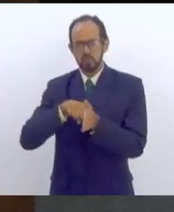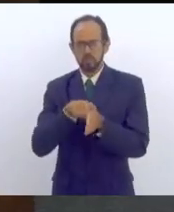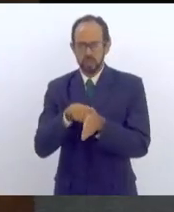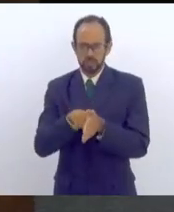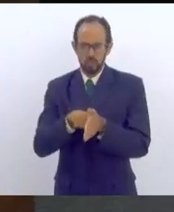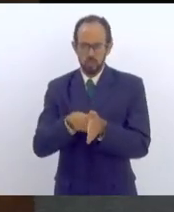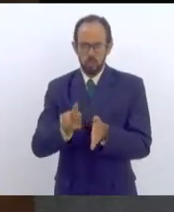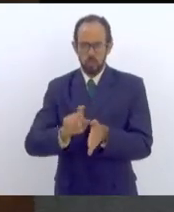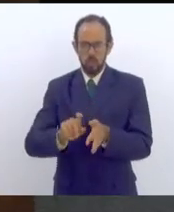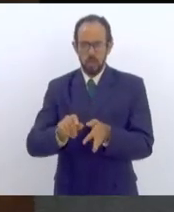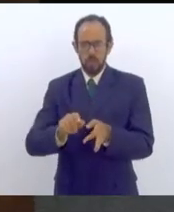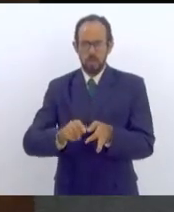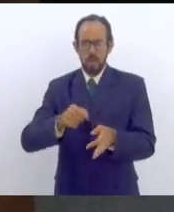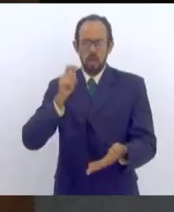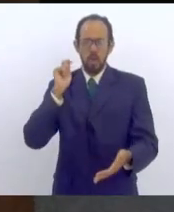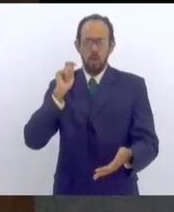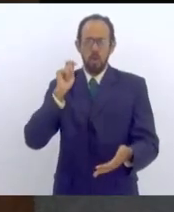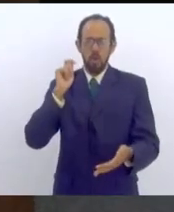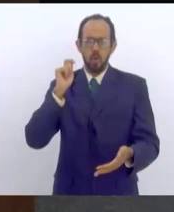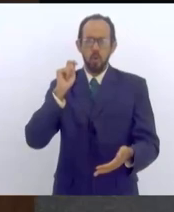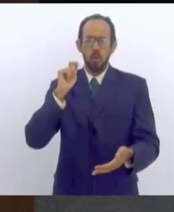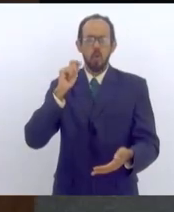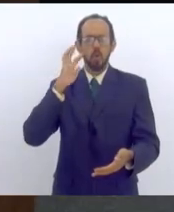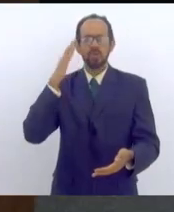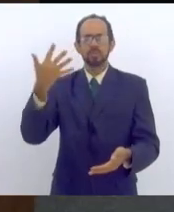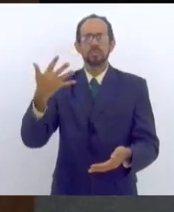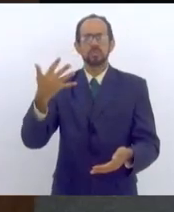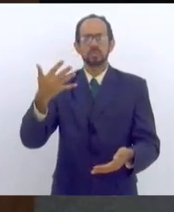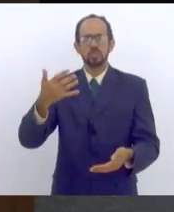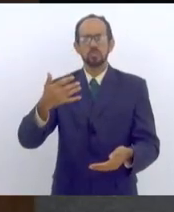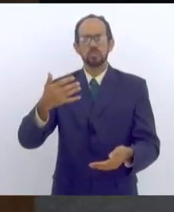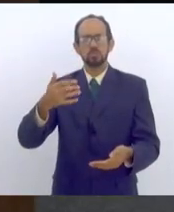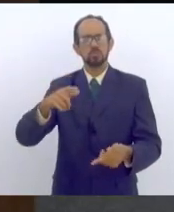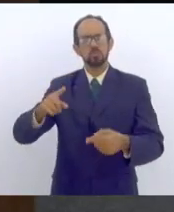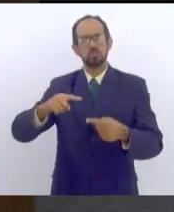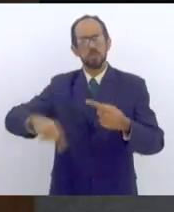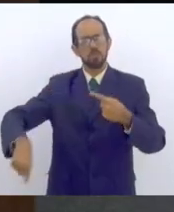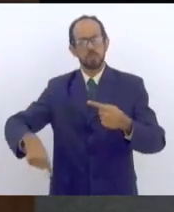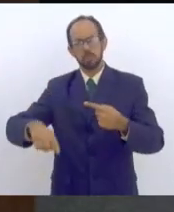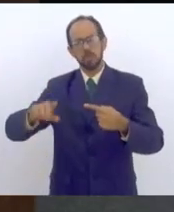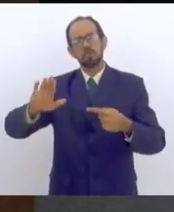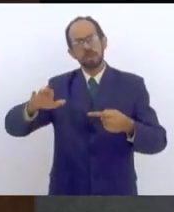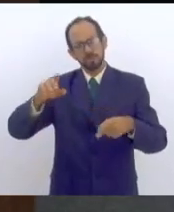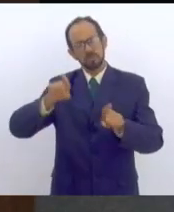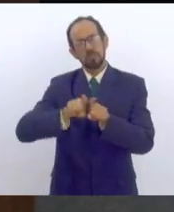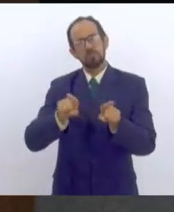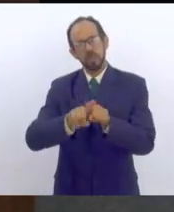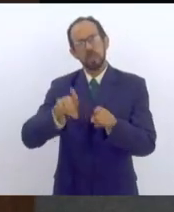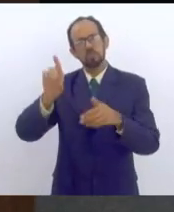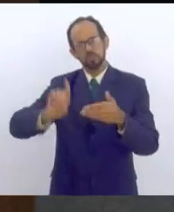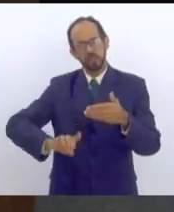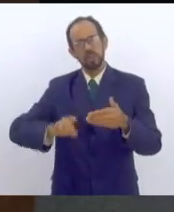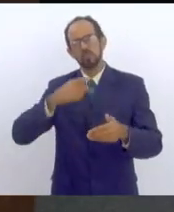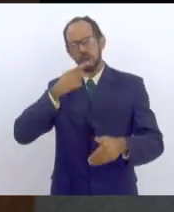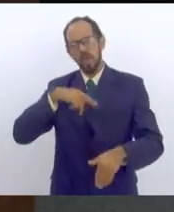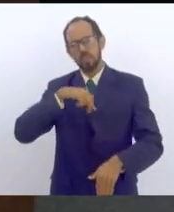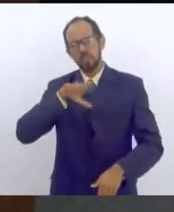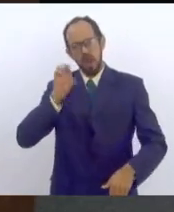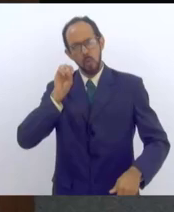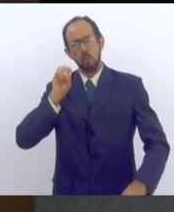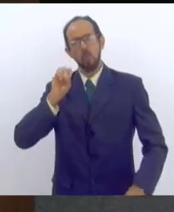para condenar. Mas é um direito de também de se abster, como também é o direito de dizer não, como também é o direito de dizer sim.